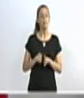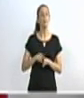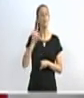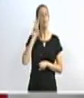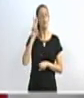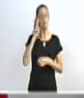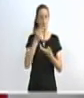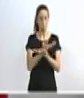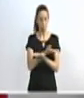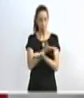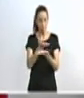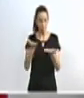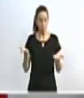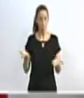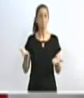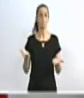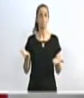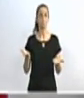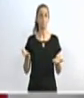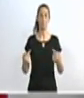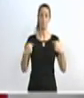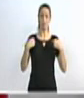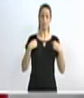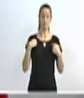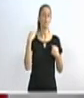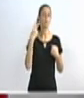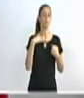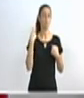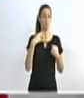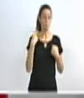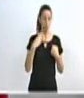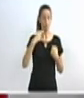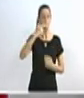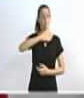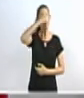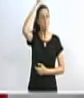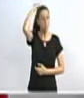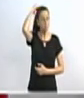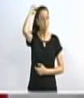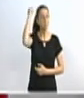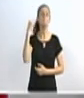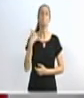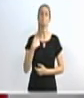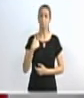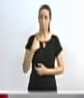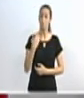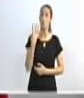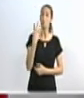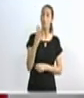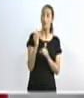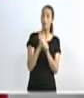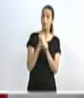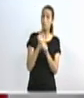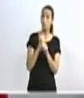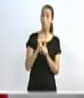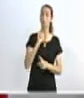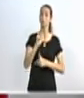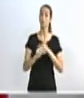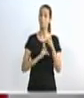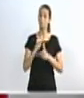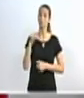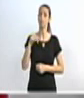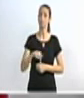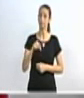aqui, eu, vereador Adriano Pereira, fiquei, sim, aqui 4 anos de forma ininterrupta